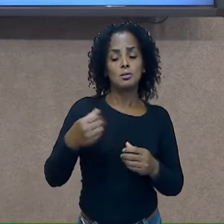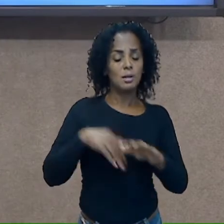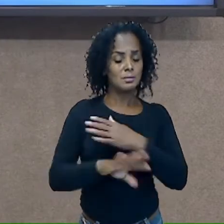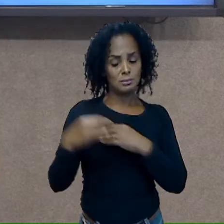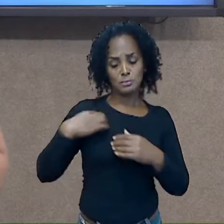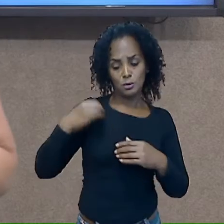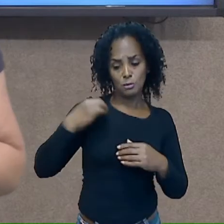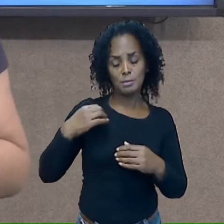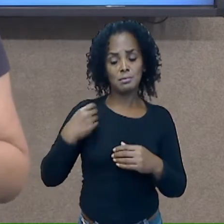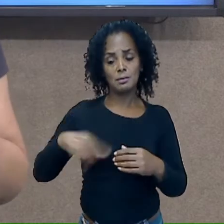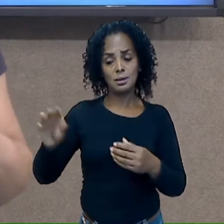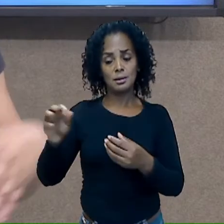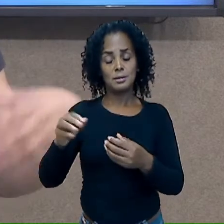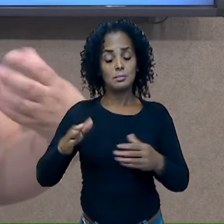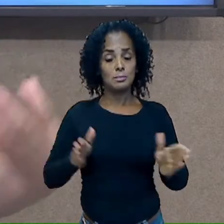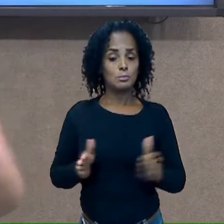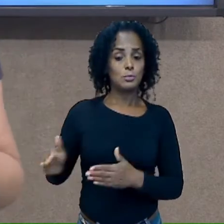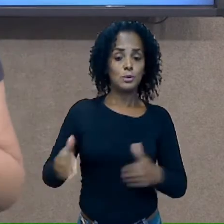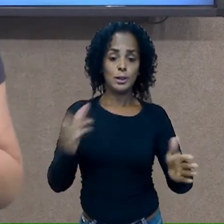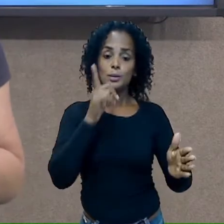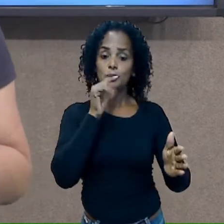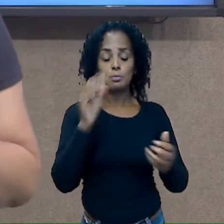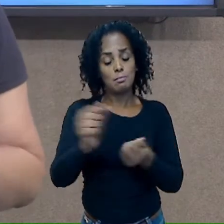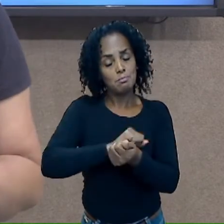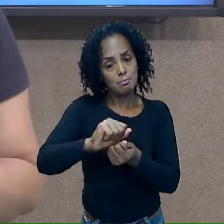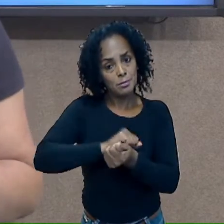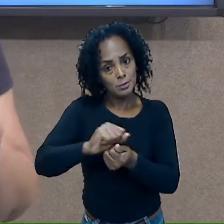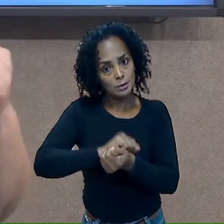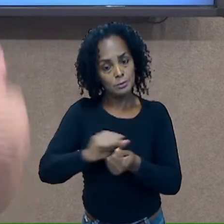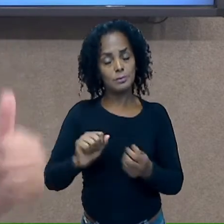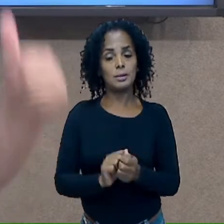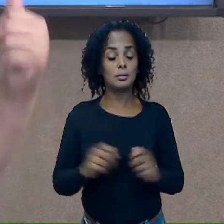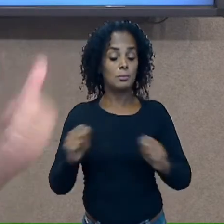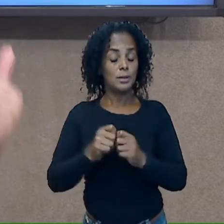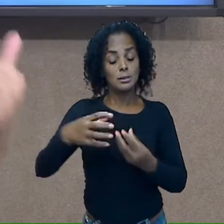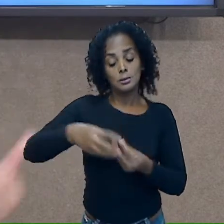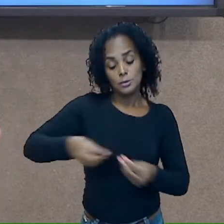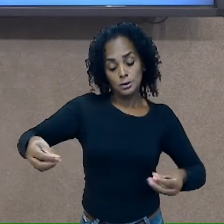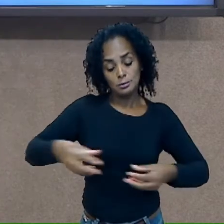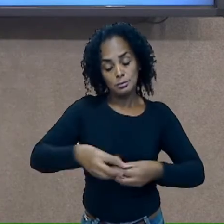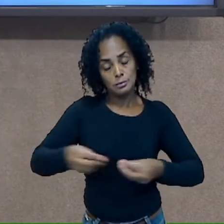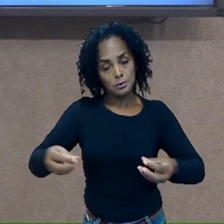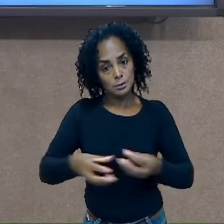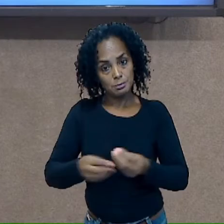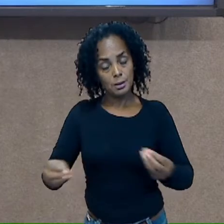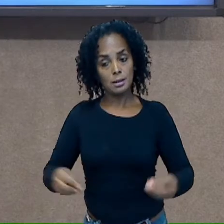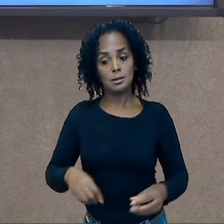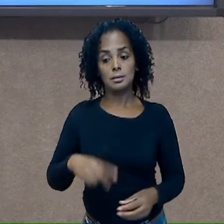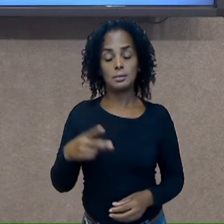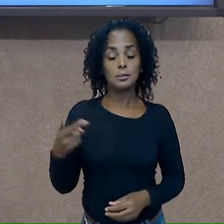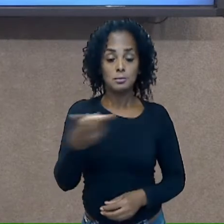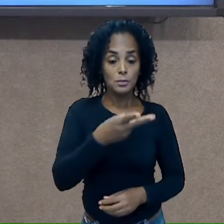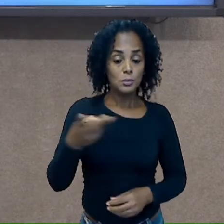rio para lavar. Então, eles usam essas cestas feitas de palha que são também colhidas na natureza.